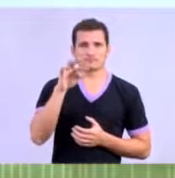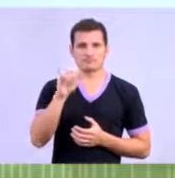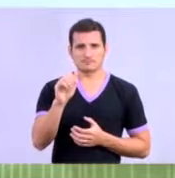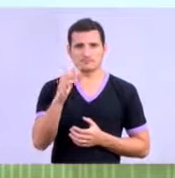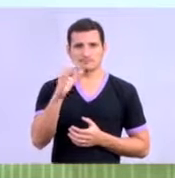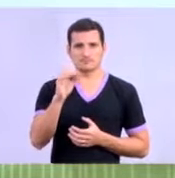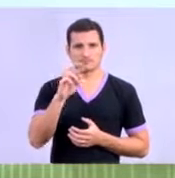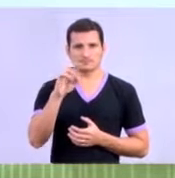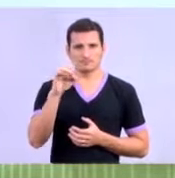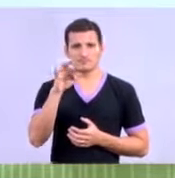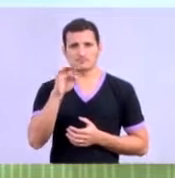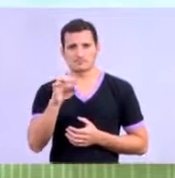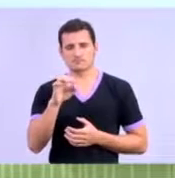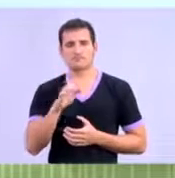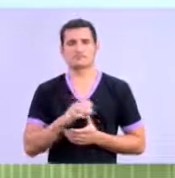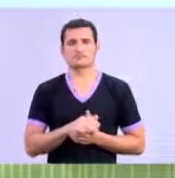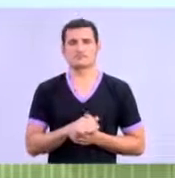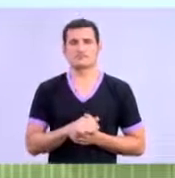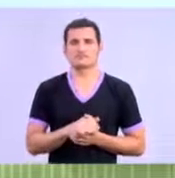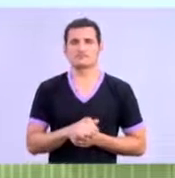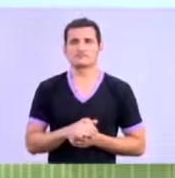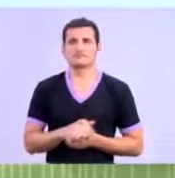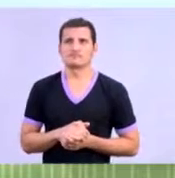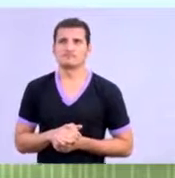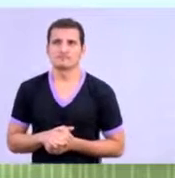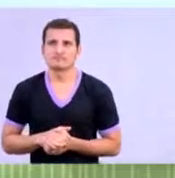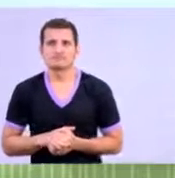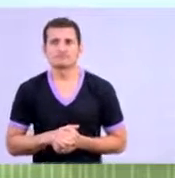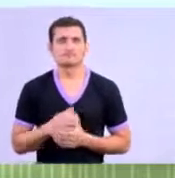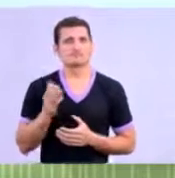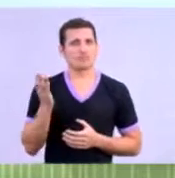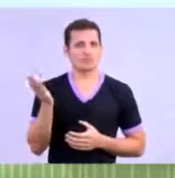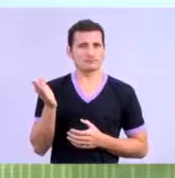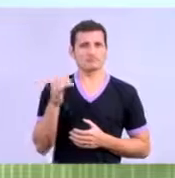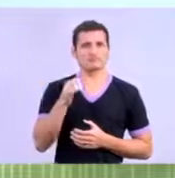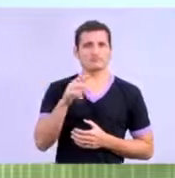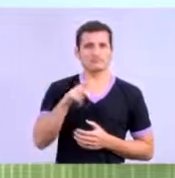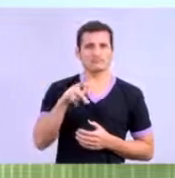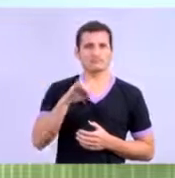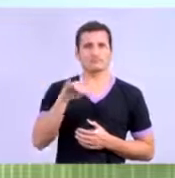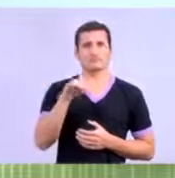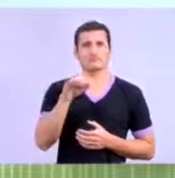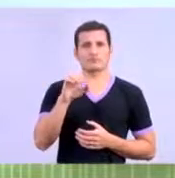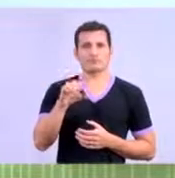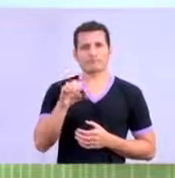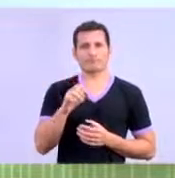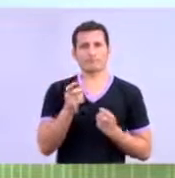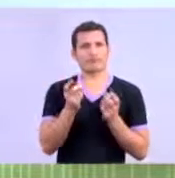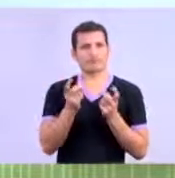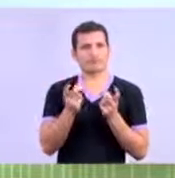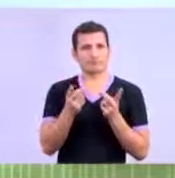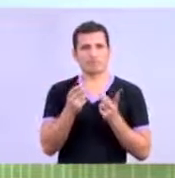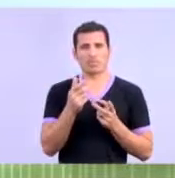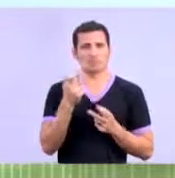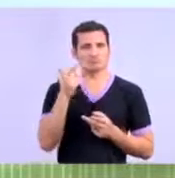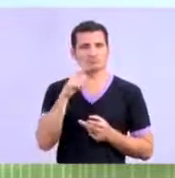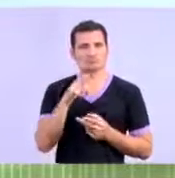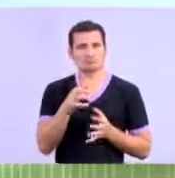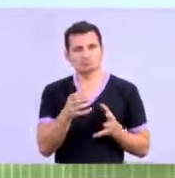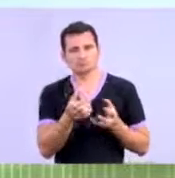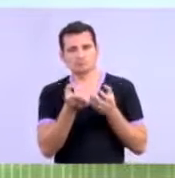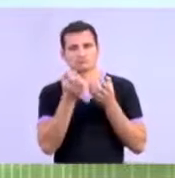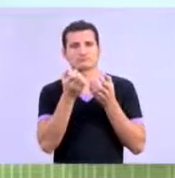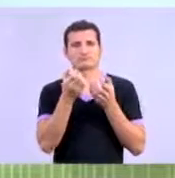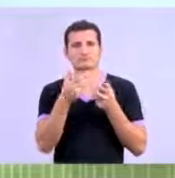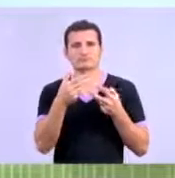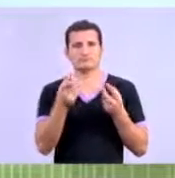não existe, mas a gente sabe que existe. É a mesma coisa que o professor José Márcio acabou de falar com a gente. A venda, a gente não consegue pegar o objeto venda, assim como a gente consegue